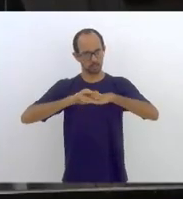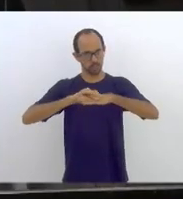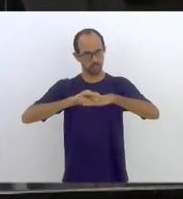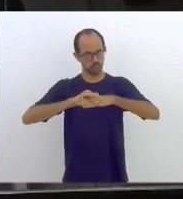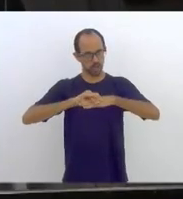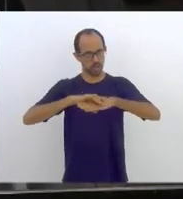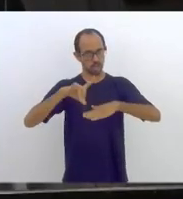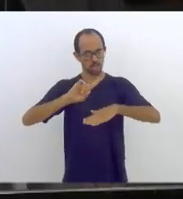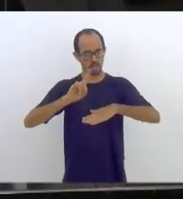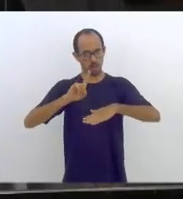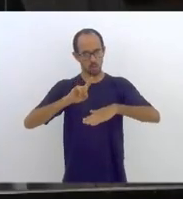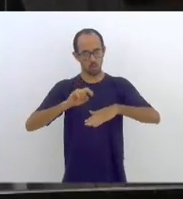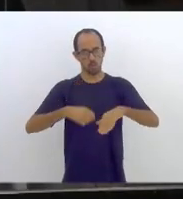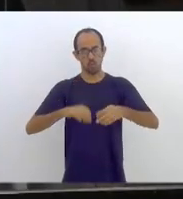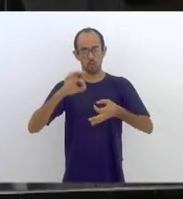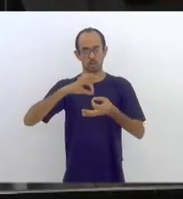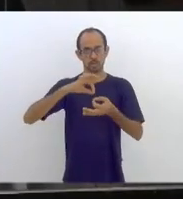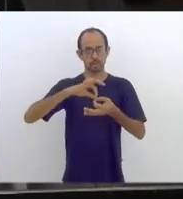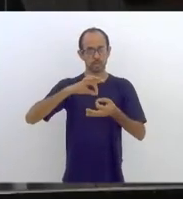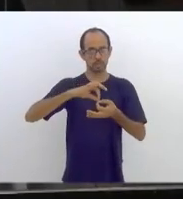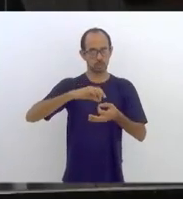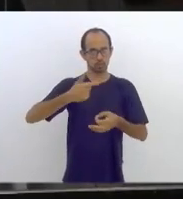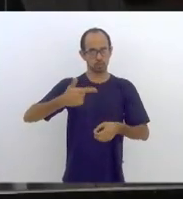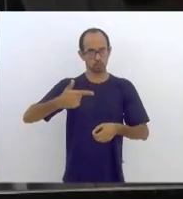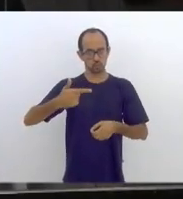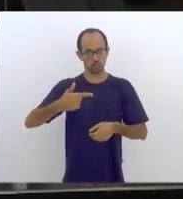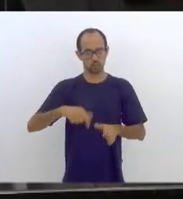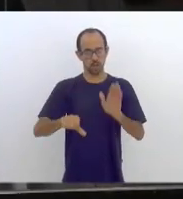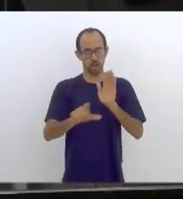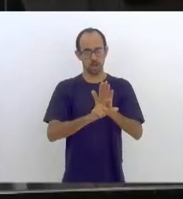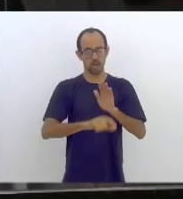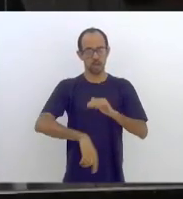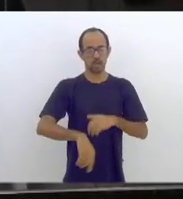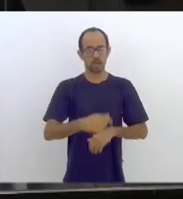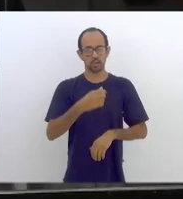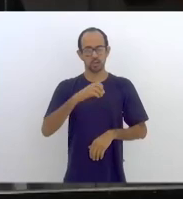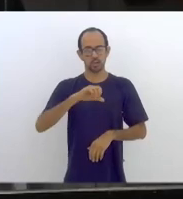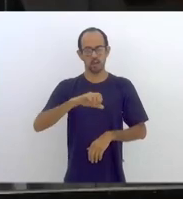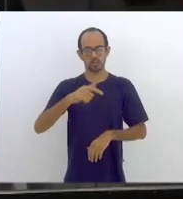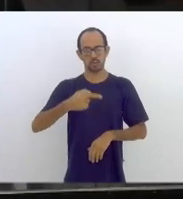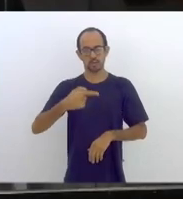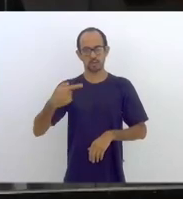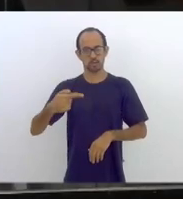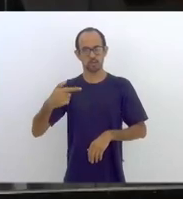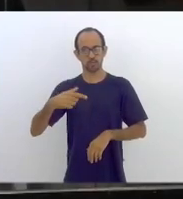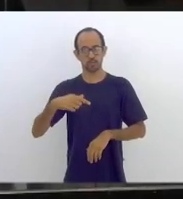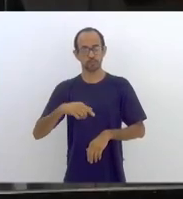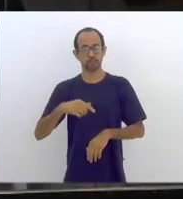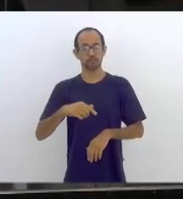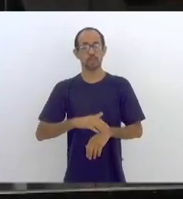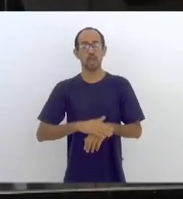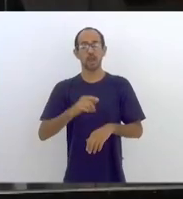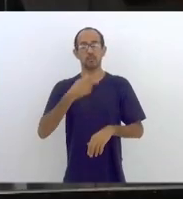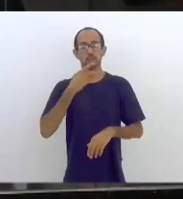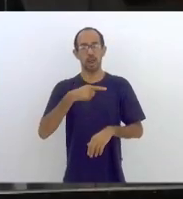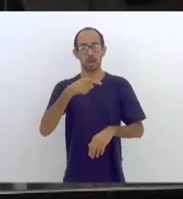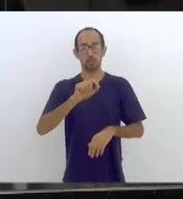9455 de 97 é muito claro quando a gente público impõe